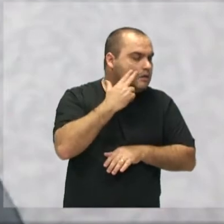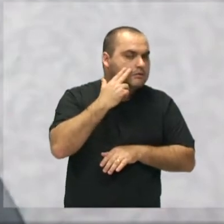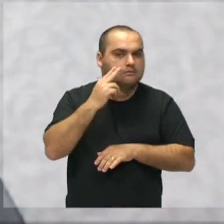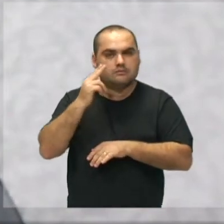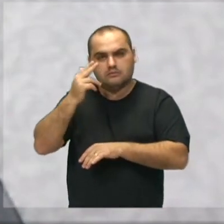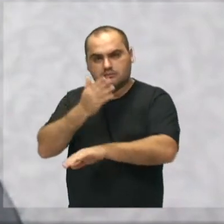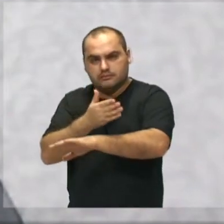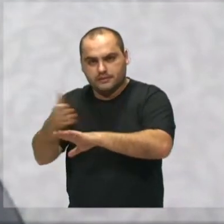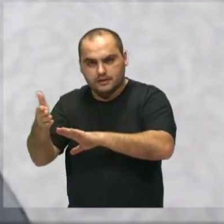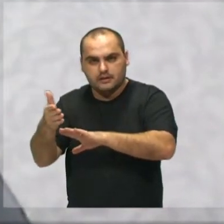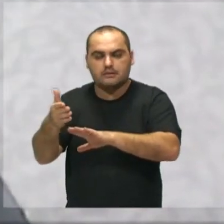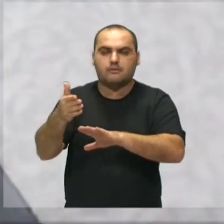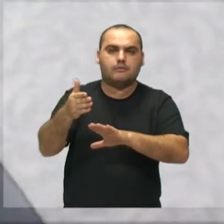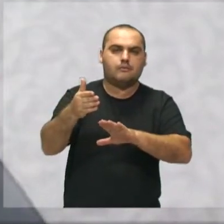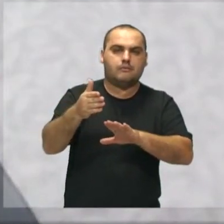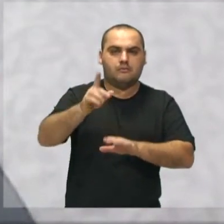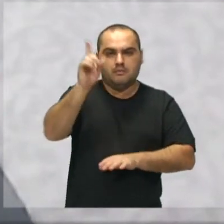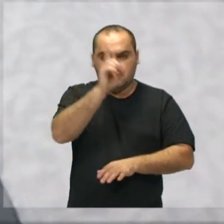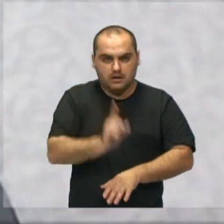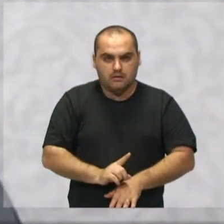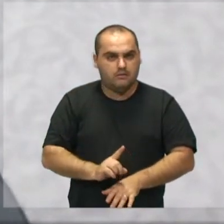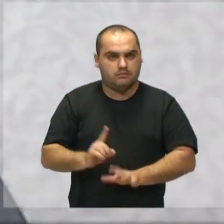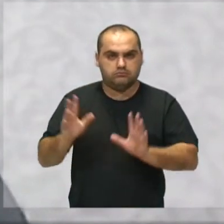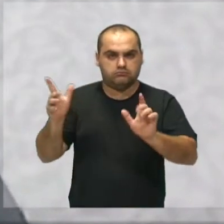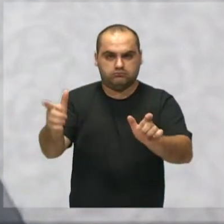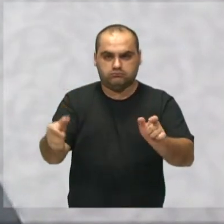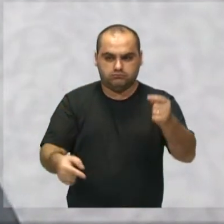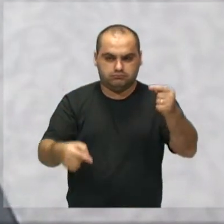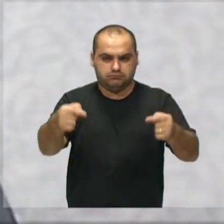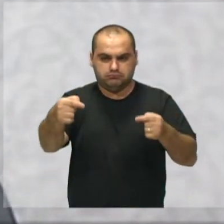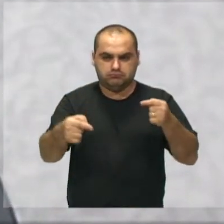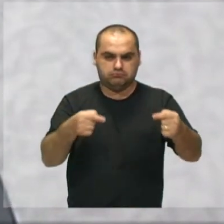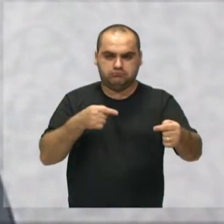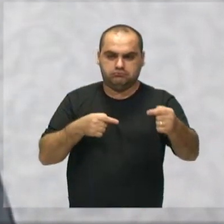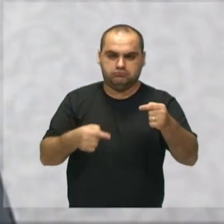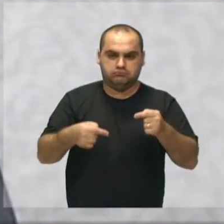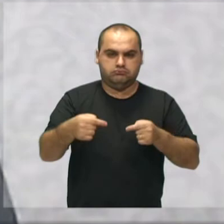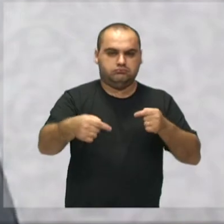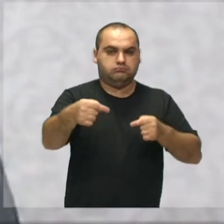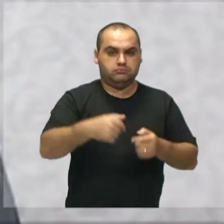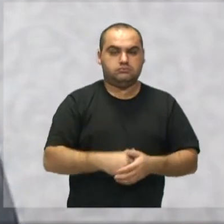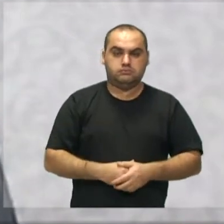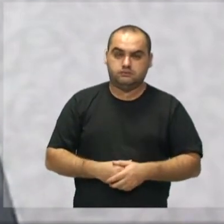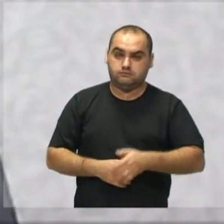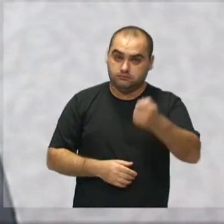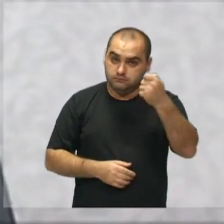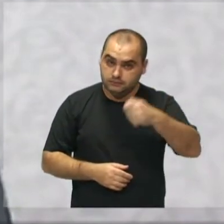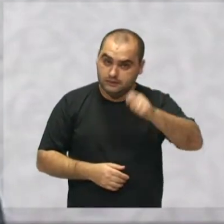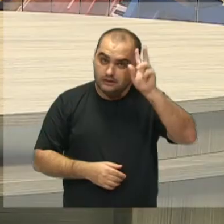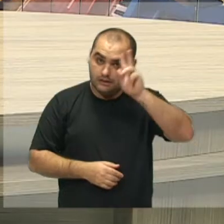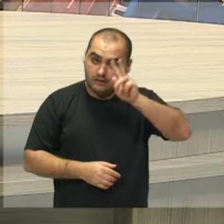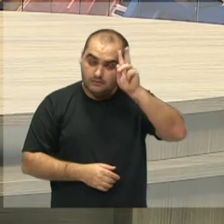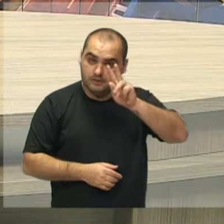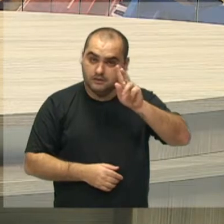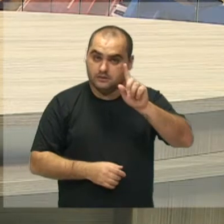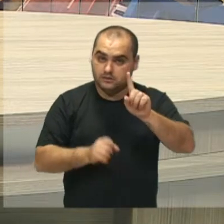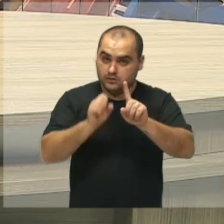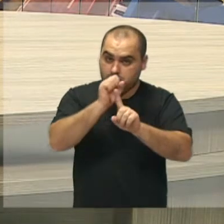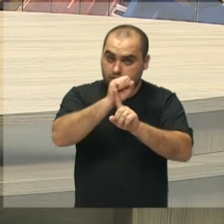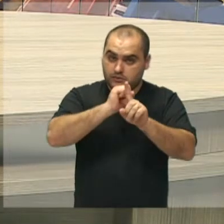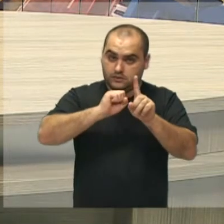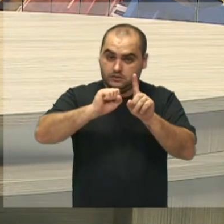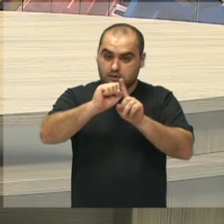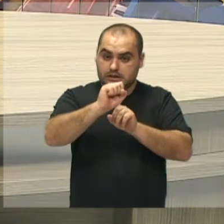feito por negros, né? É um debate amplo. É bom lembrar que é a sociedade que é machista, não são só